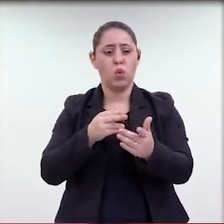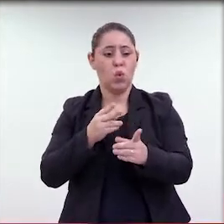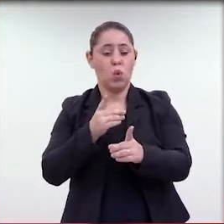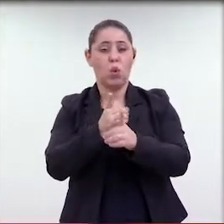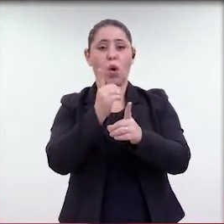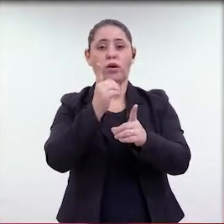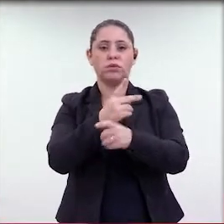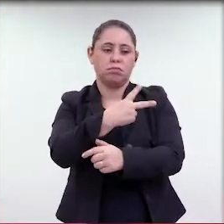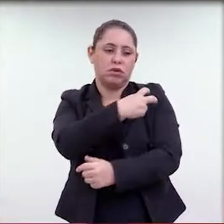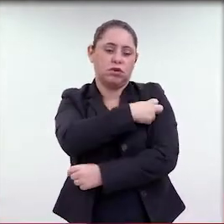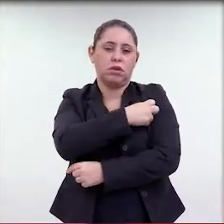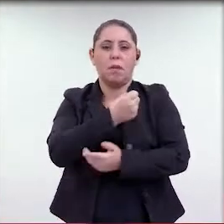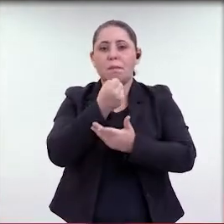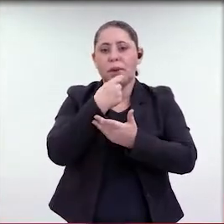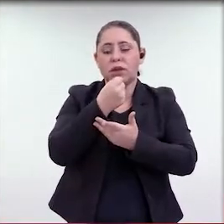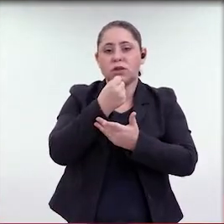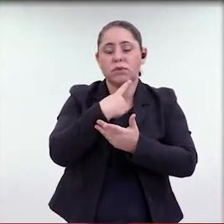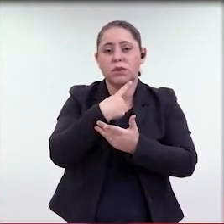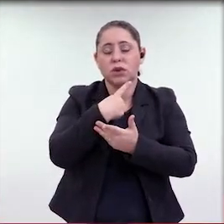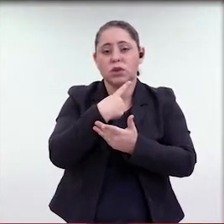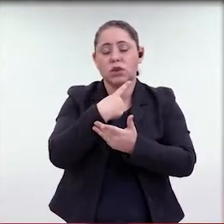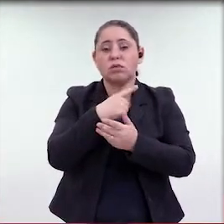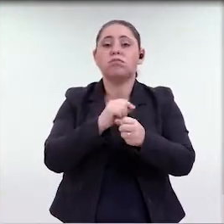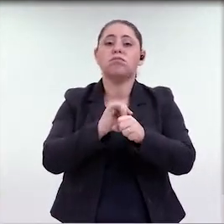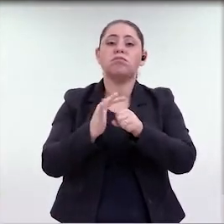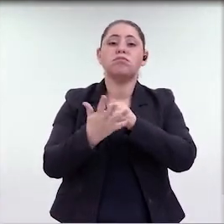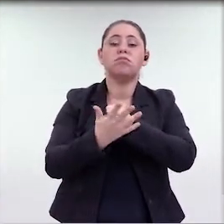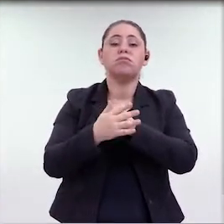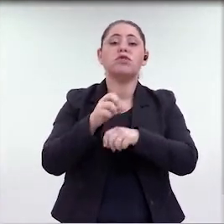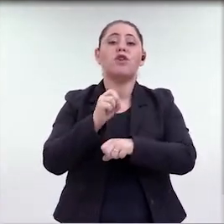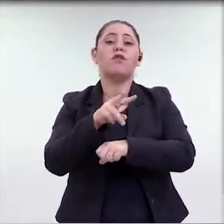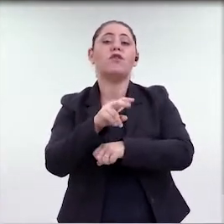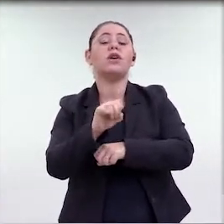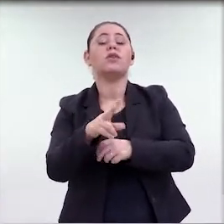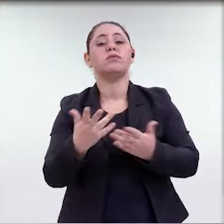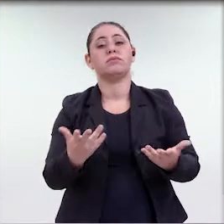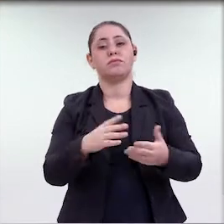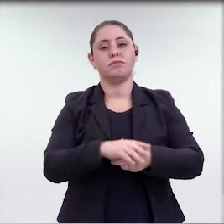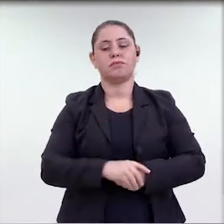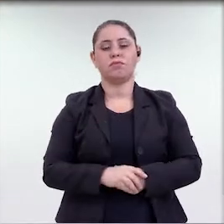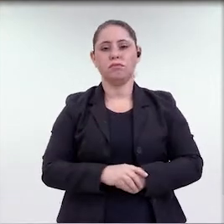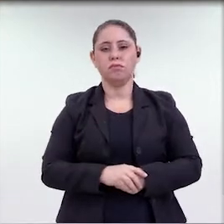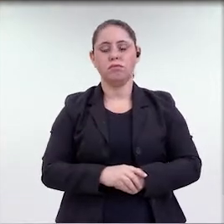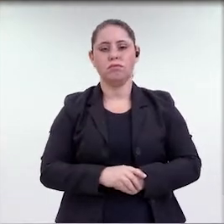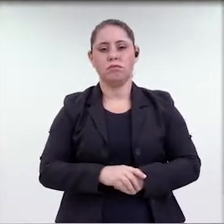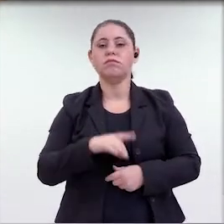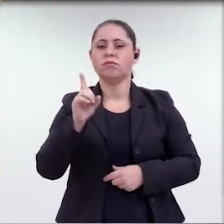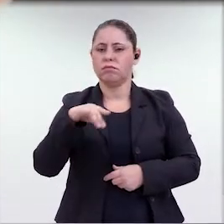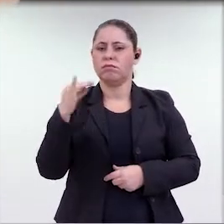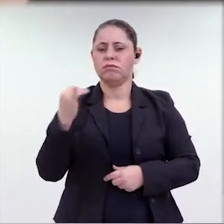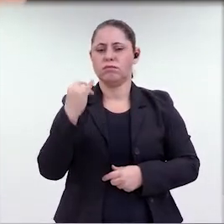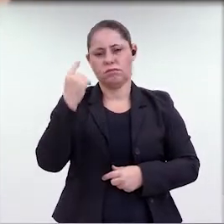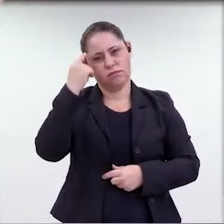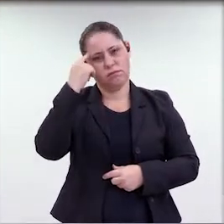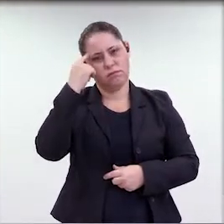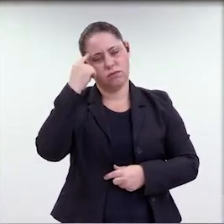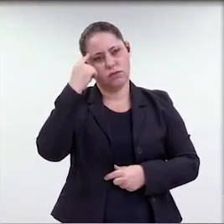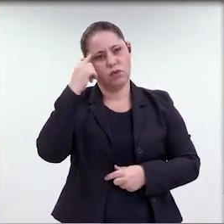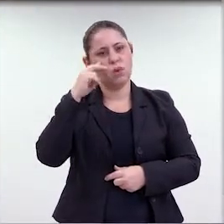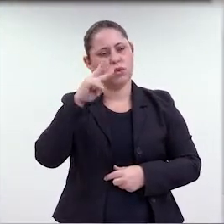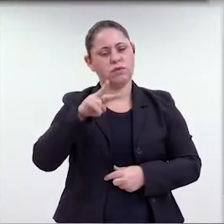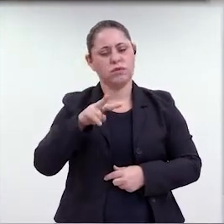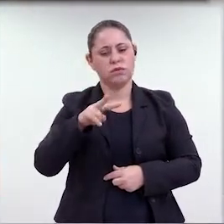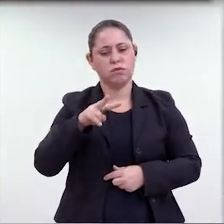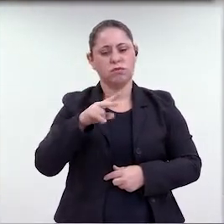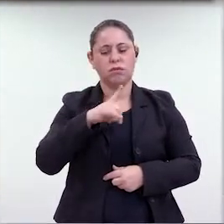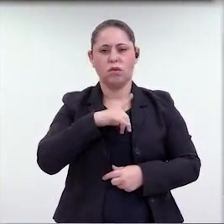uma descoberta de uma vacina, de um medicamento bastante eficaz aí para o vírus? Então, é interessante quando a gente pensa que, por